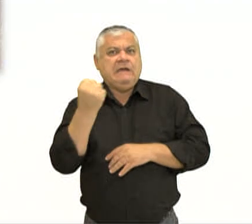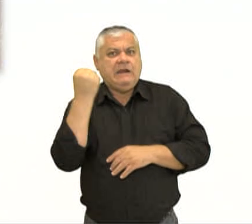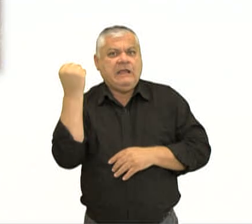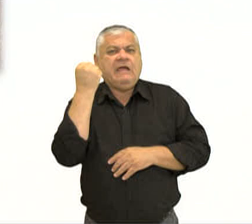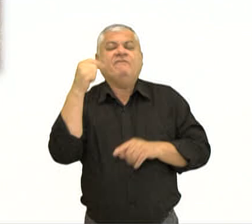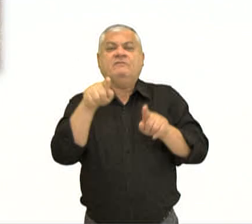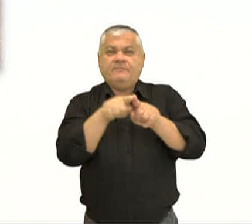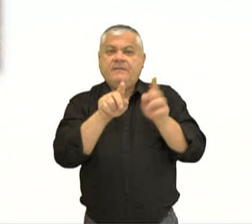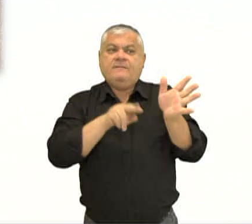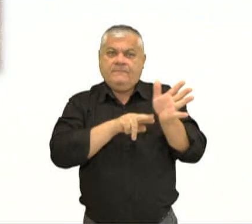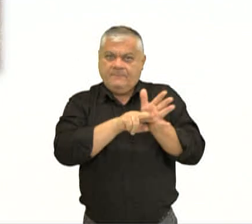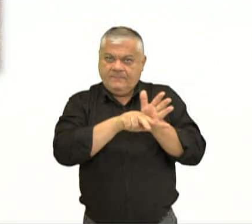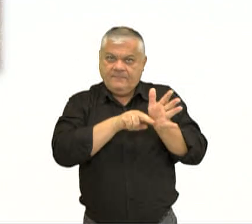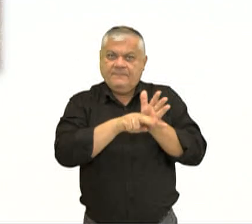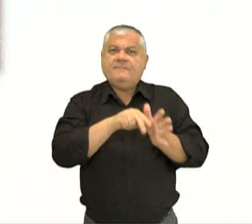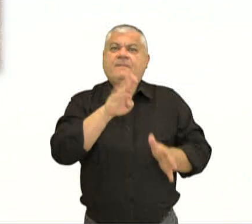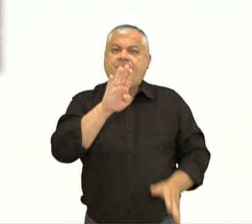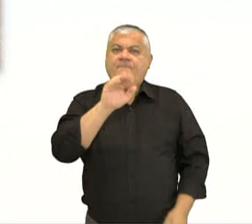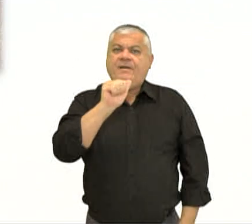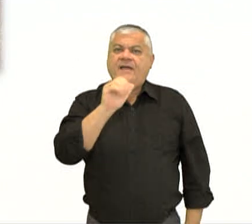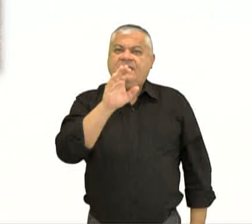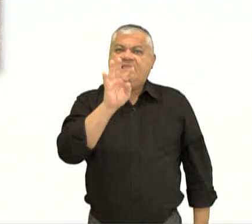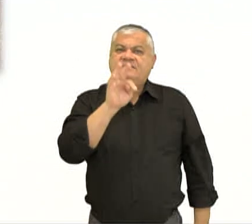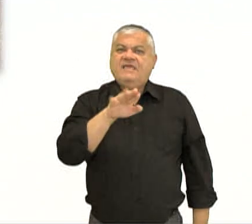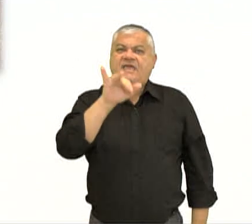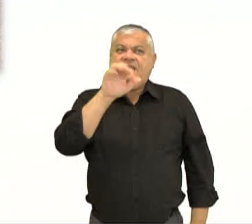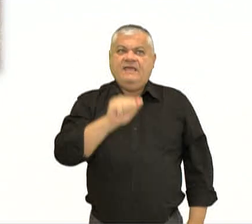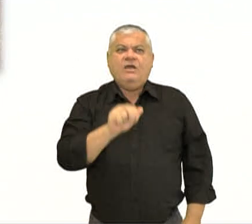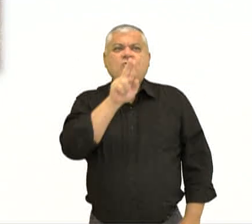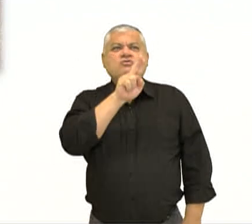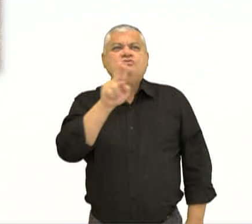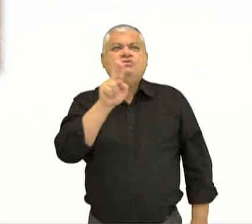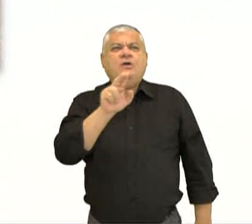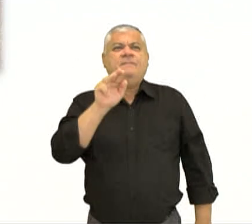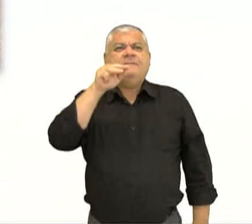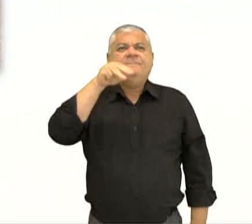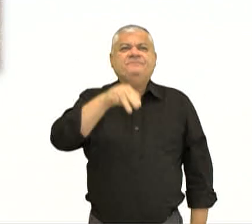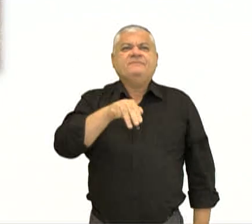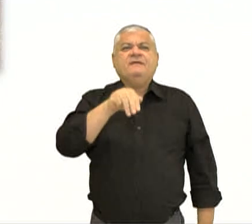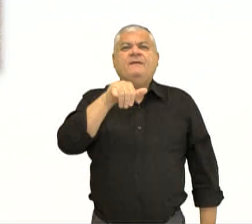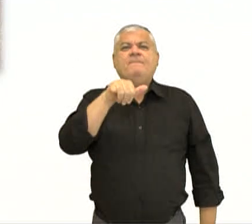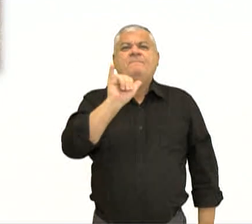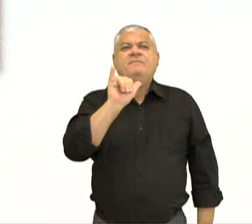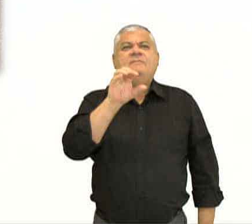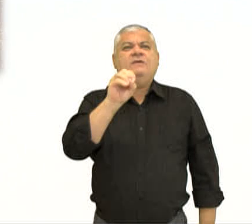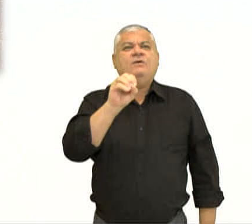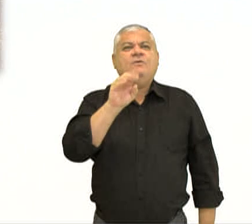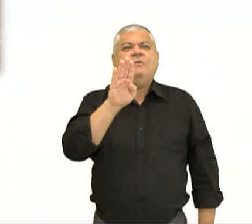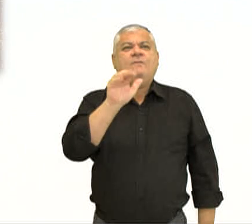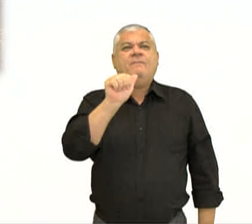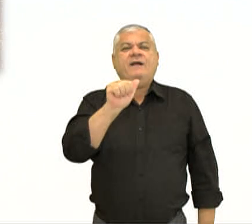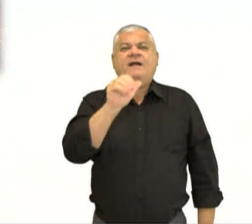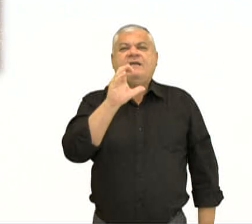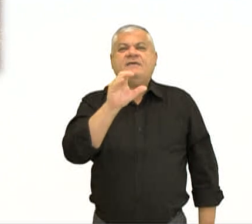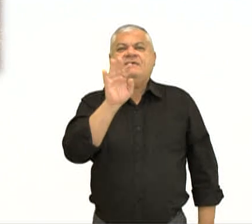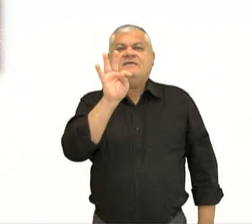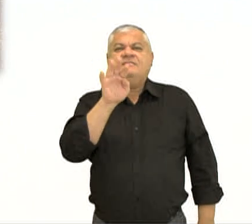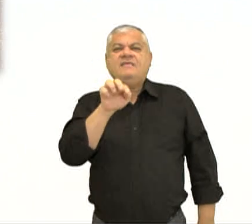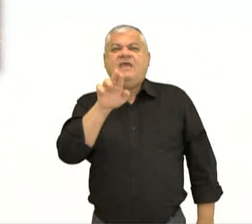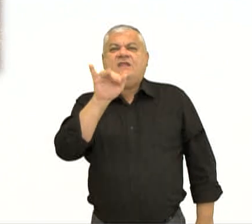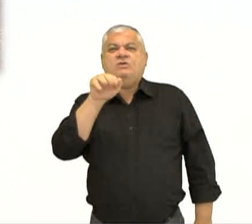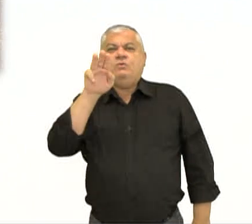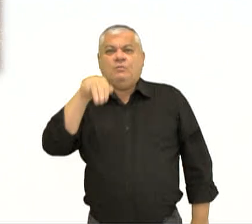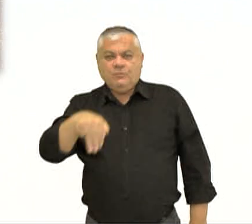uma bactéria chamada Mycobacterium tuberculosis, tá? Essa